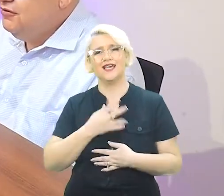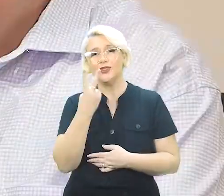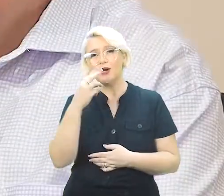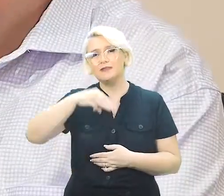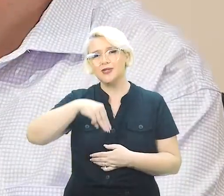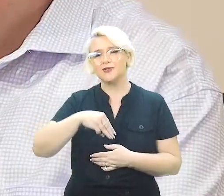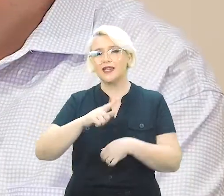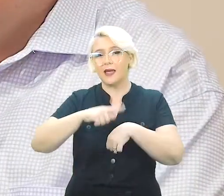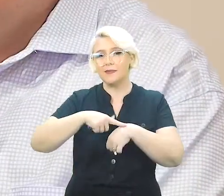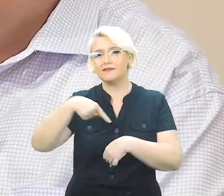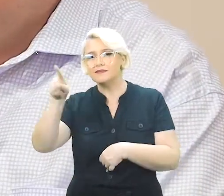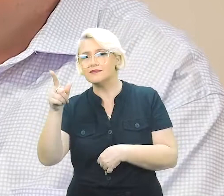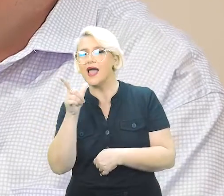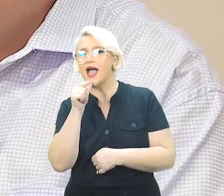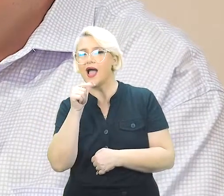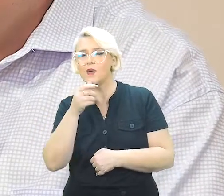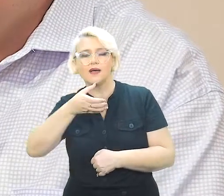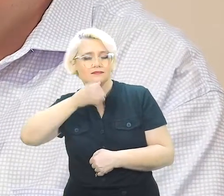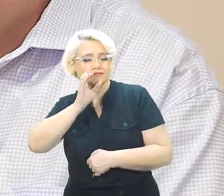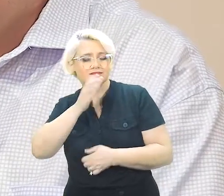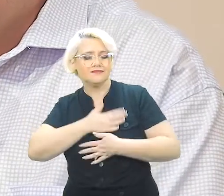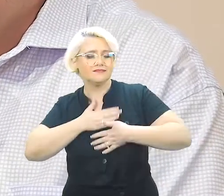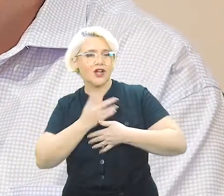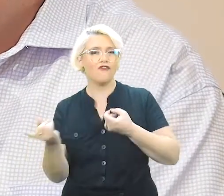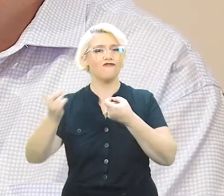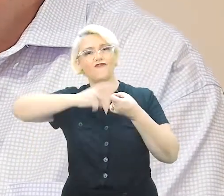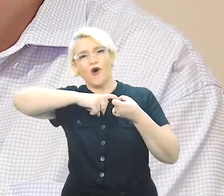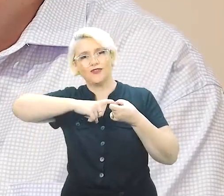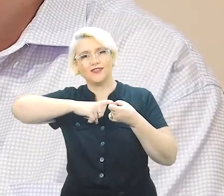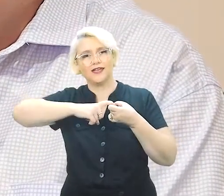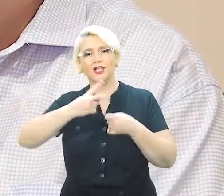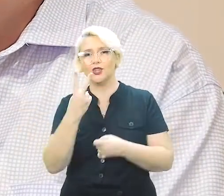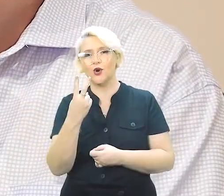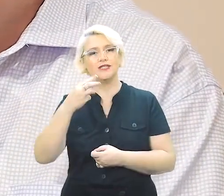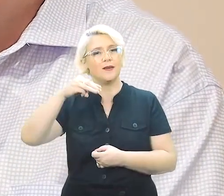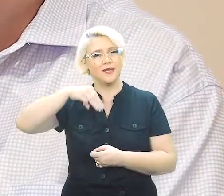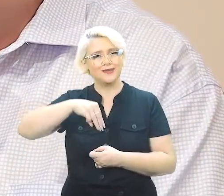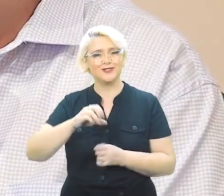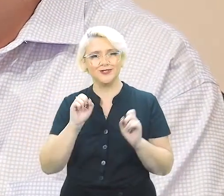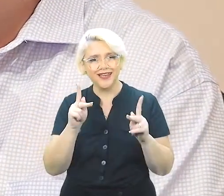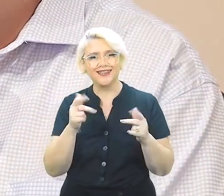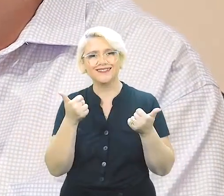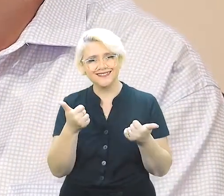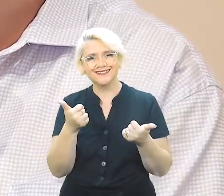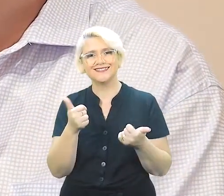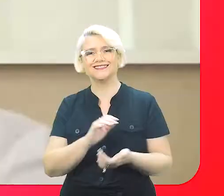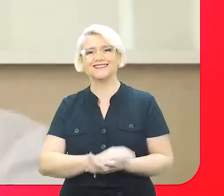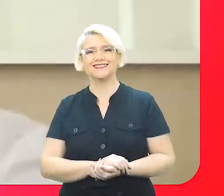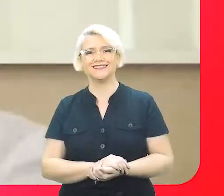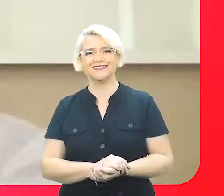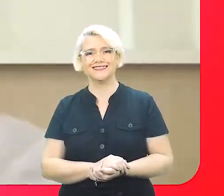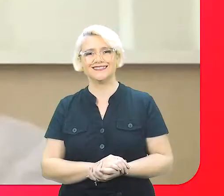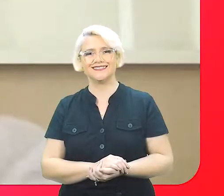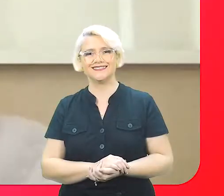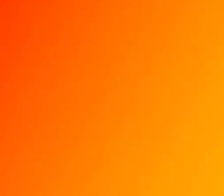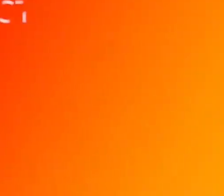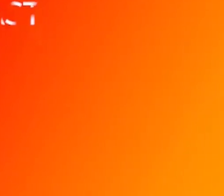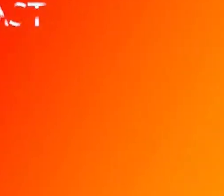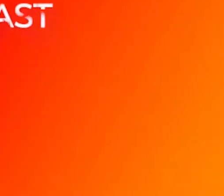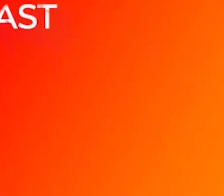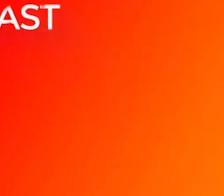2 minutinhos. É o tempinho de ali tomar uma aguinha e a gente já volta em 2 minutinhos, tá bom? Pois